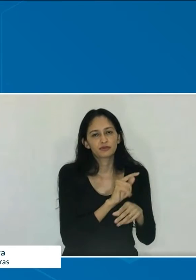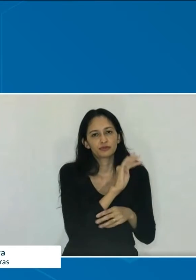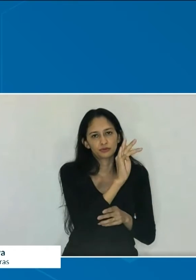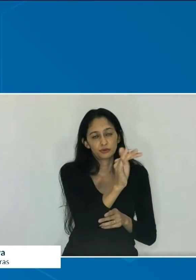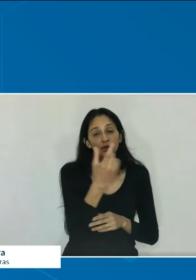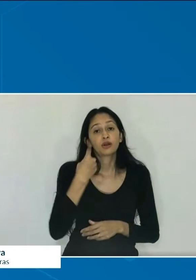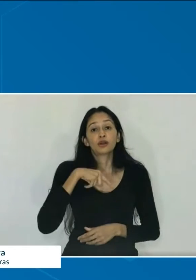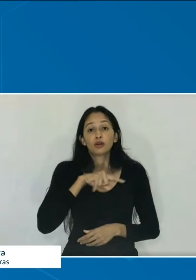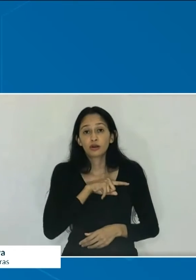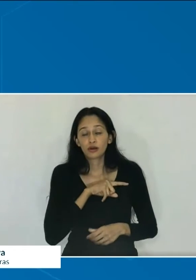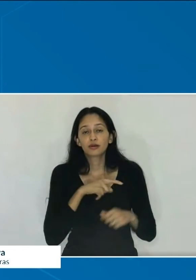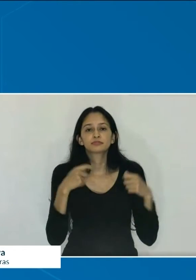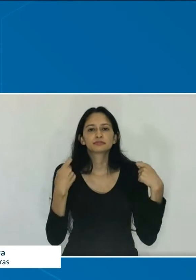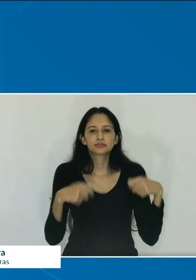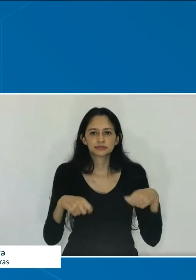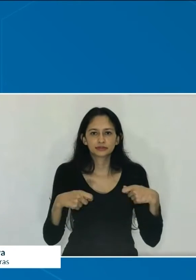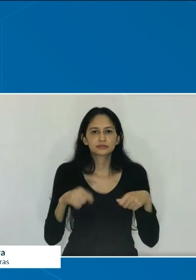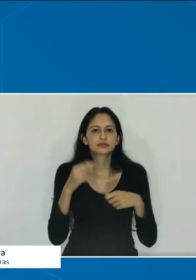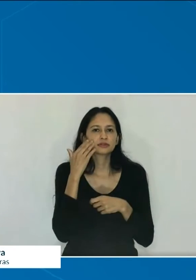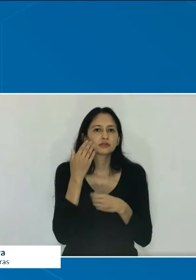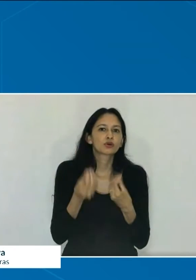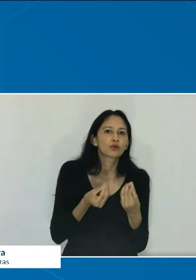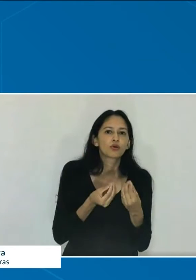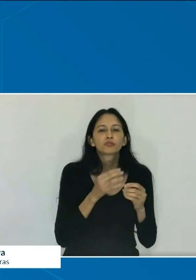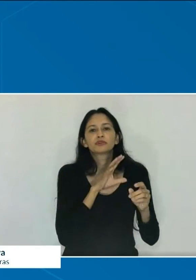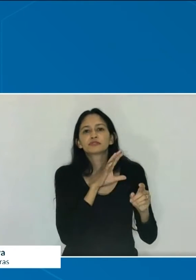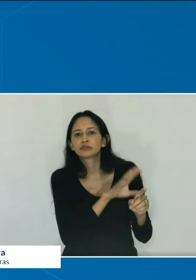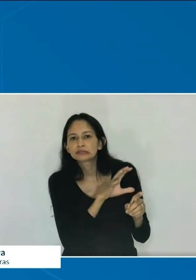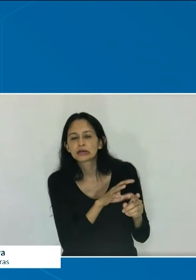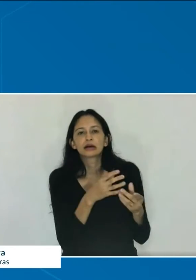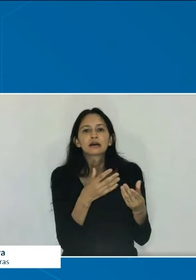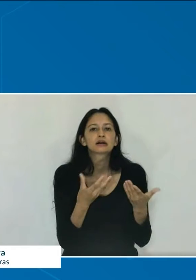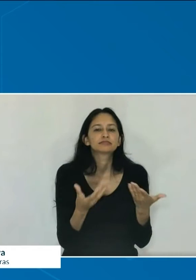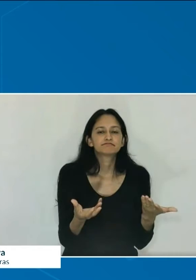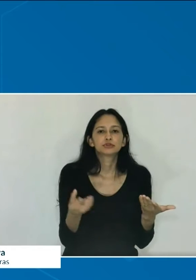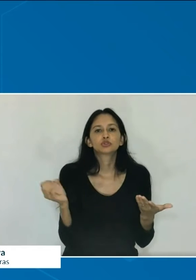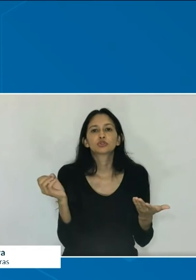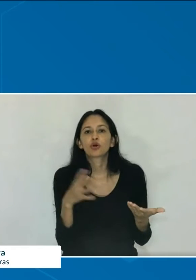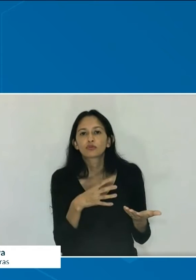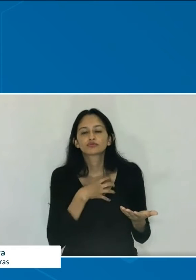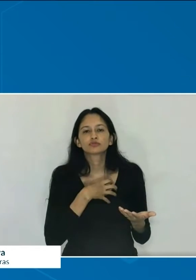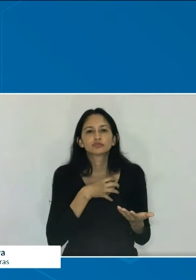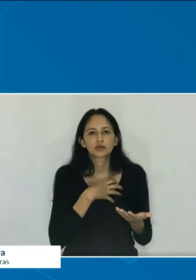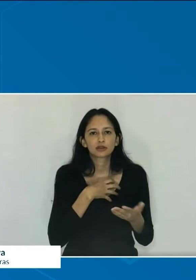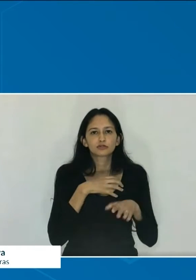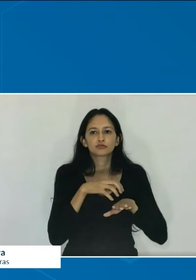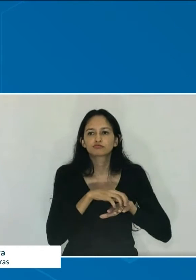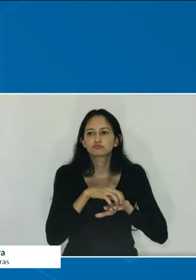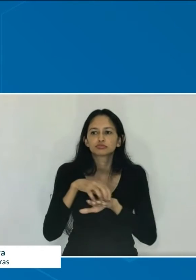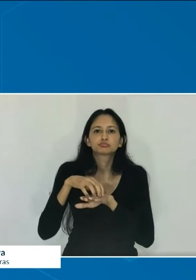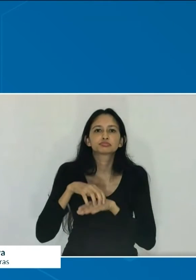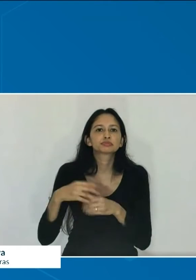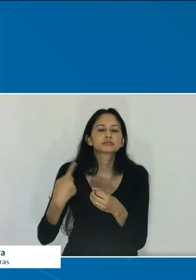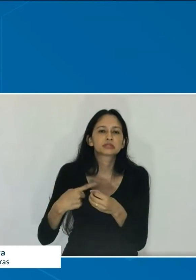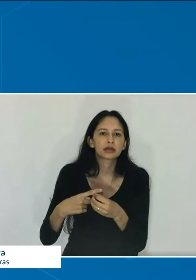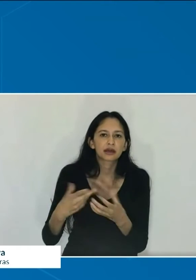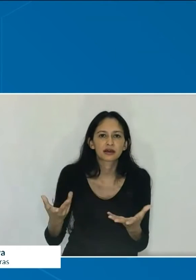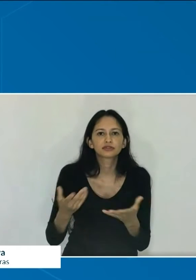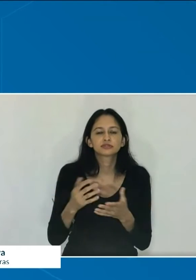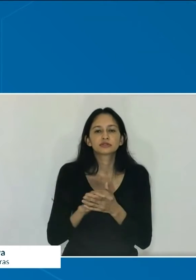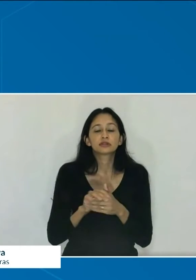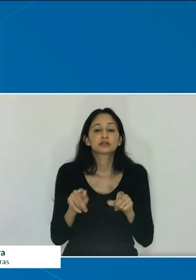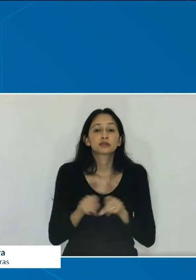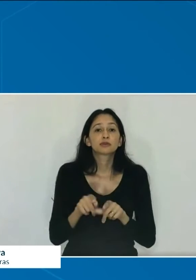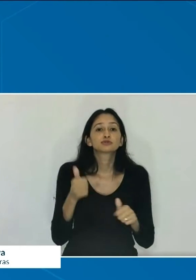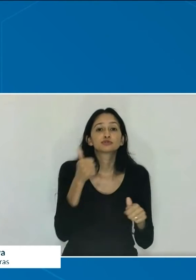nós entendermos quanto que isso irá afetar, né? Não somente novos meios de deslocamento, mas também a substituição do